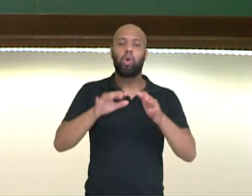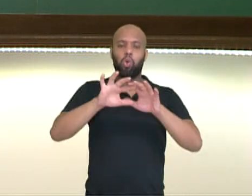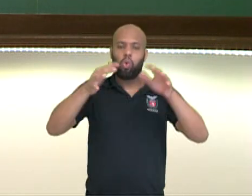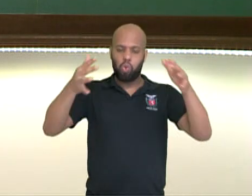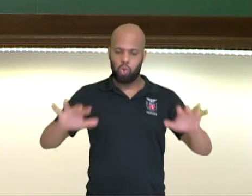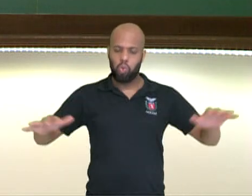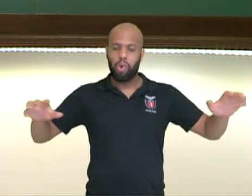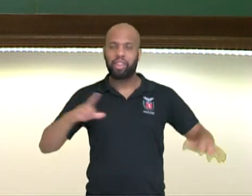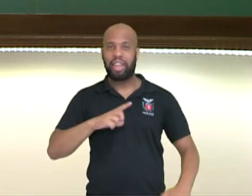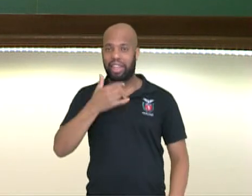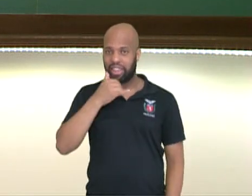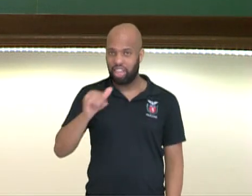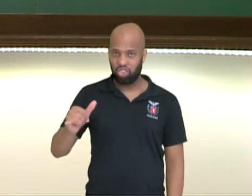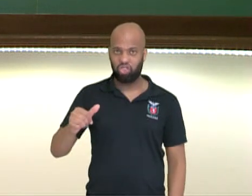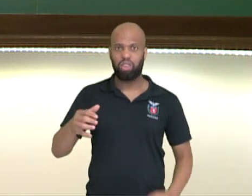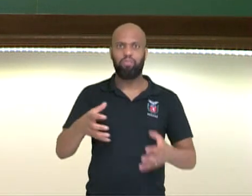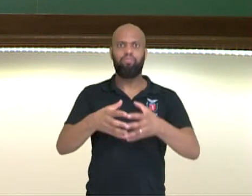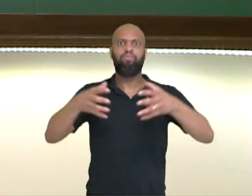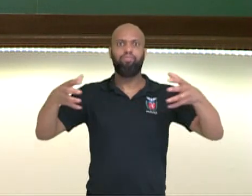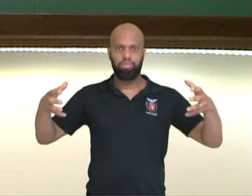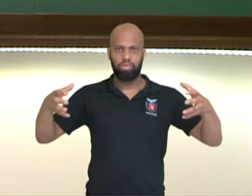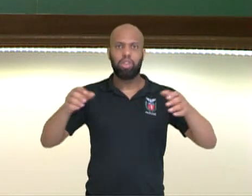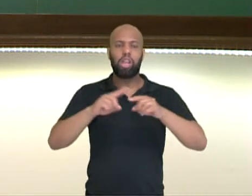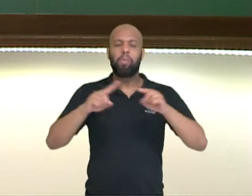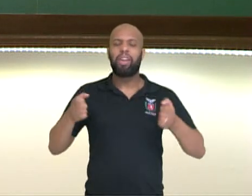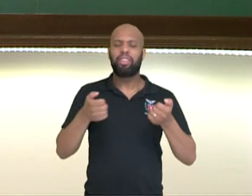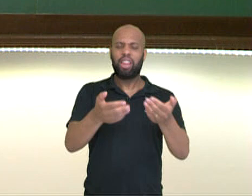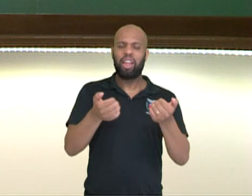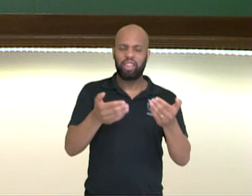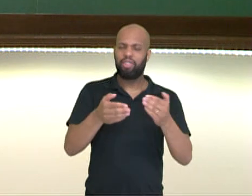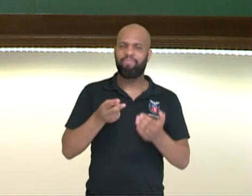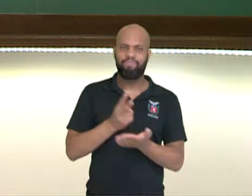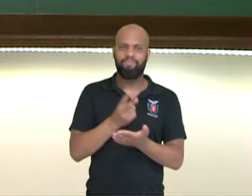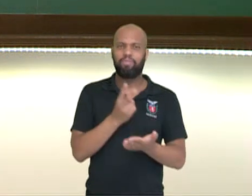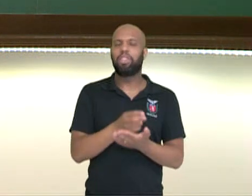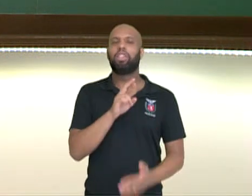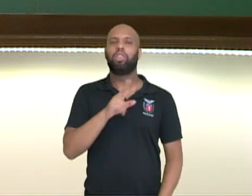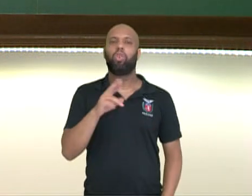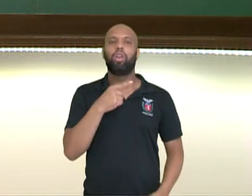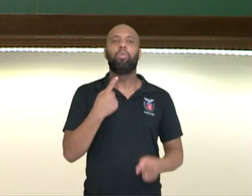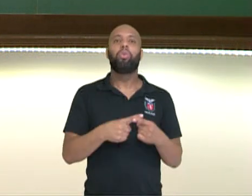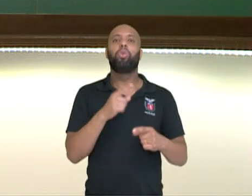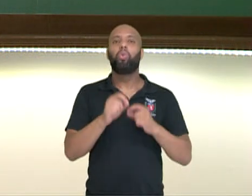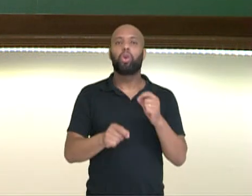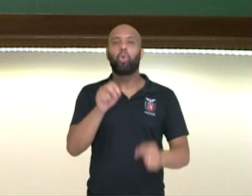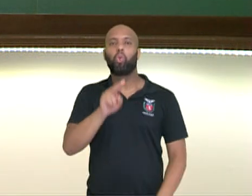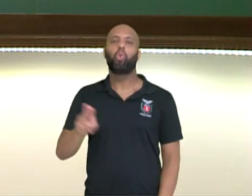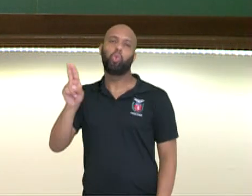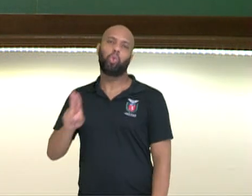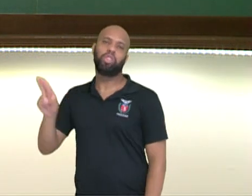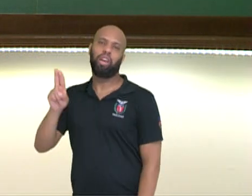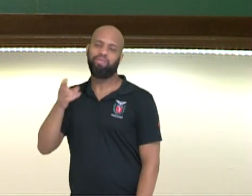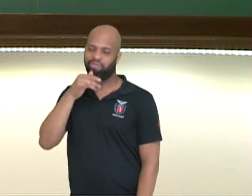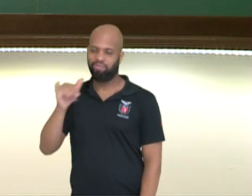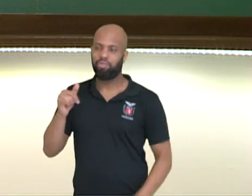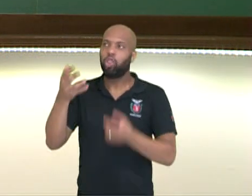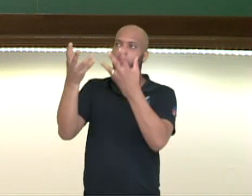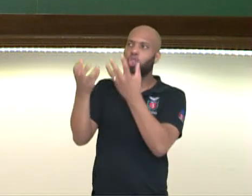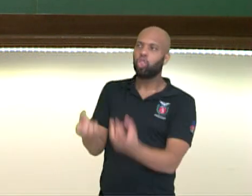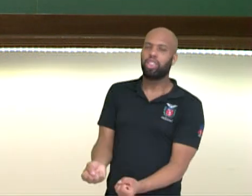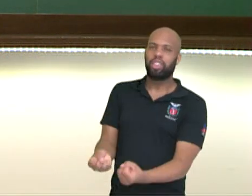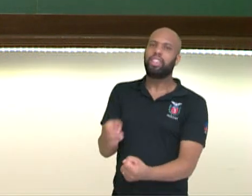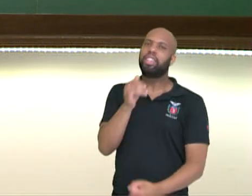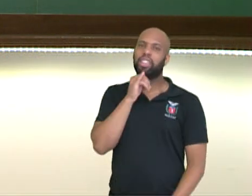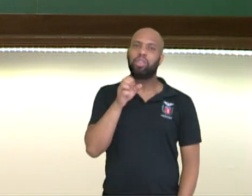enorme, mas não oferece energia térmica a todo momento. Normalmente ele consome energia térmica, ele recebe. Quando você